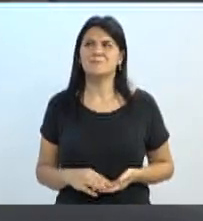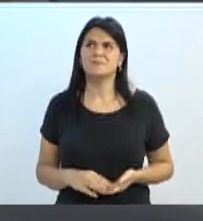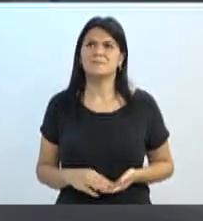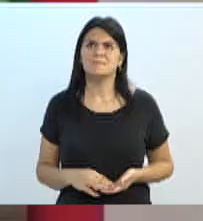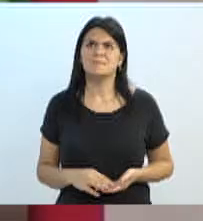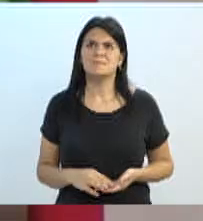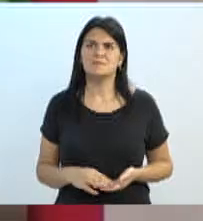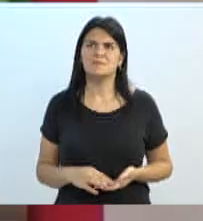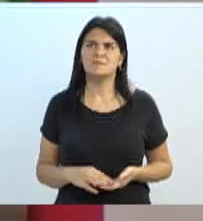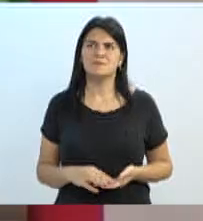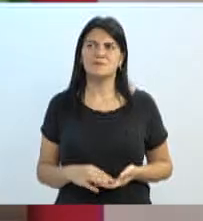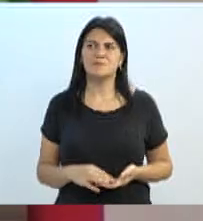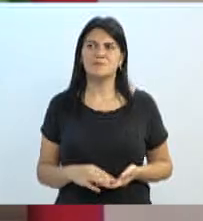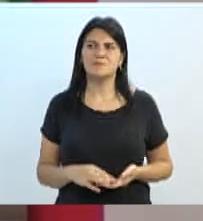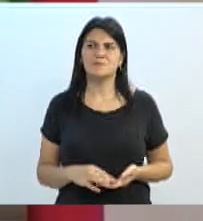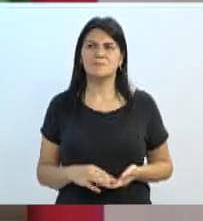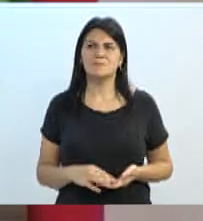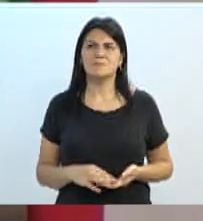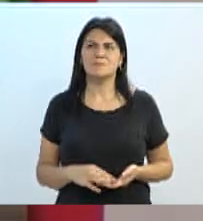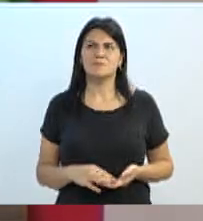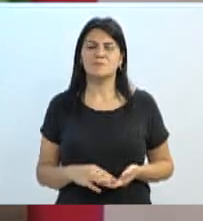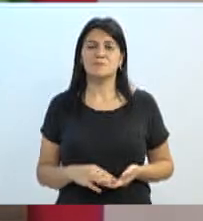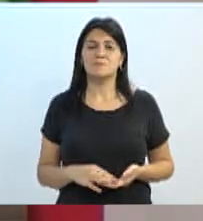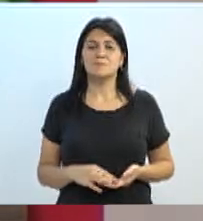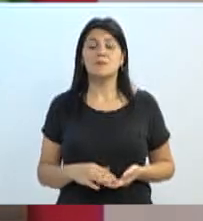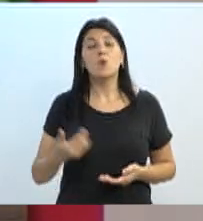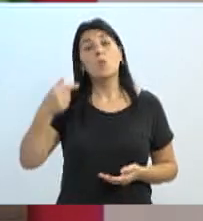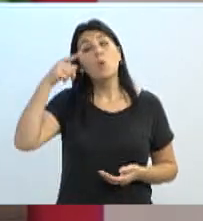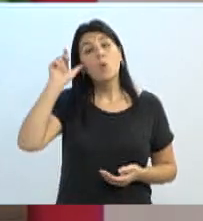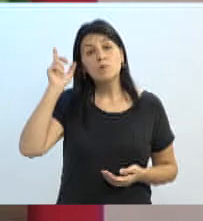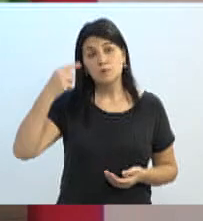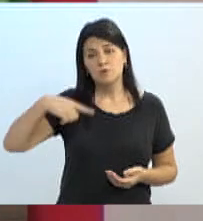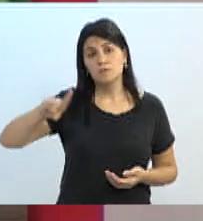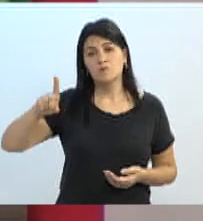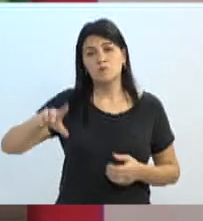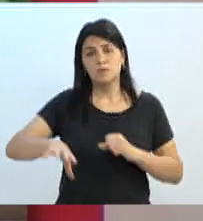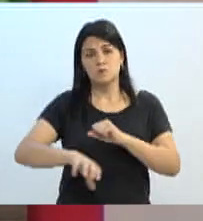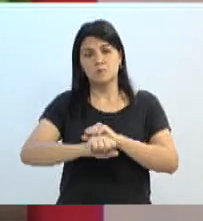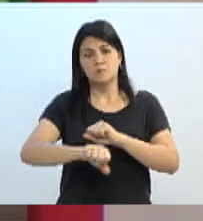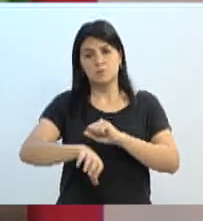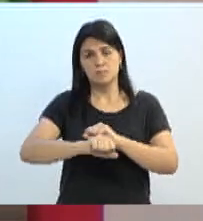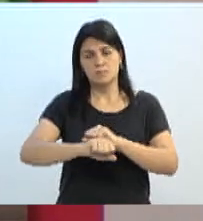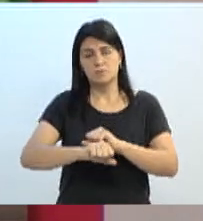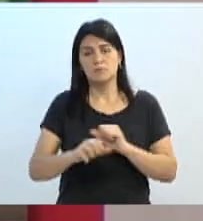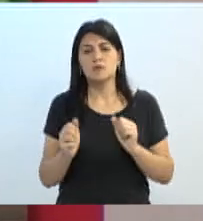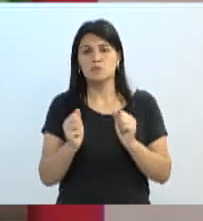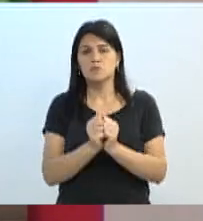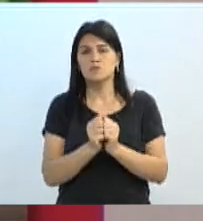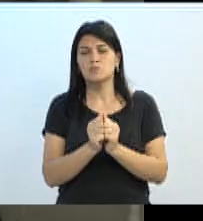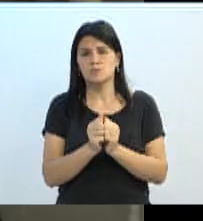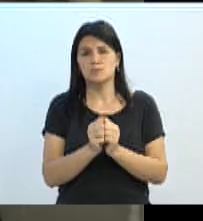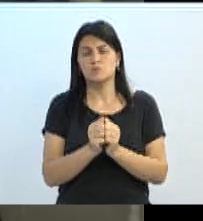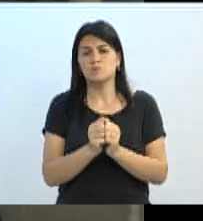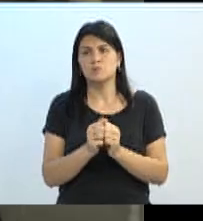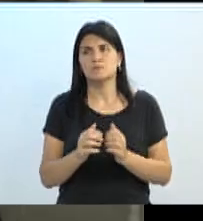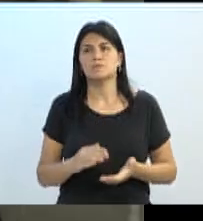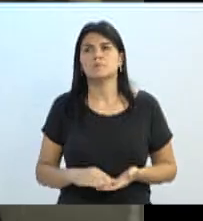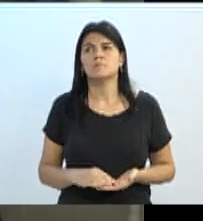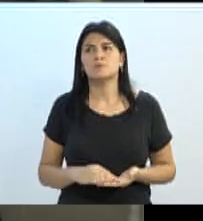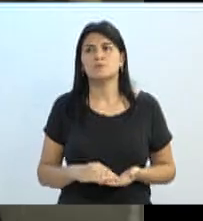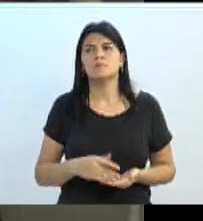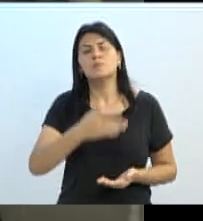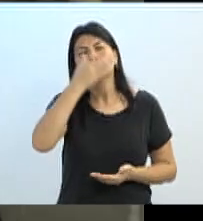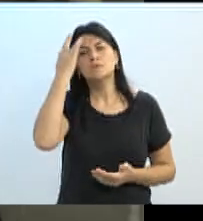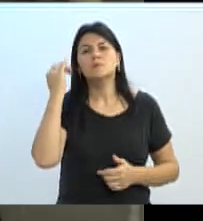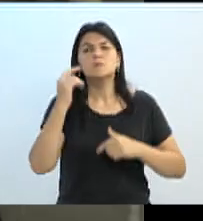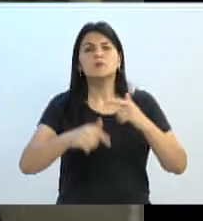E eu quero dizer que estive ontem no CETERB com alguns colaboradores da empresa